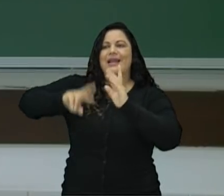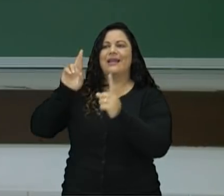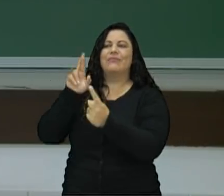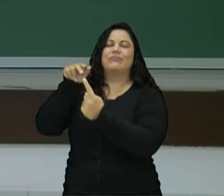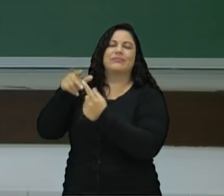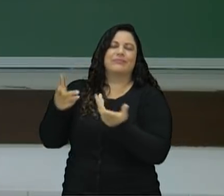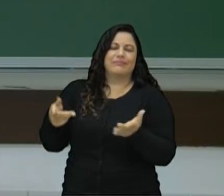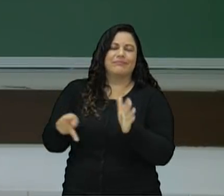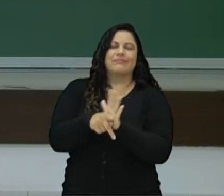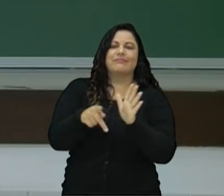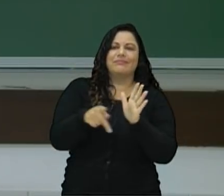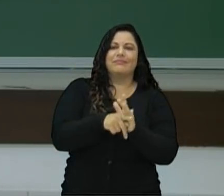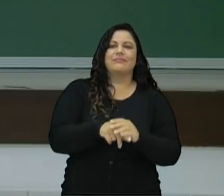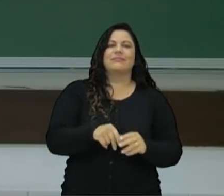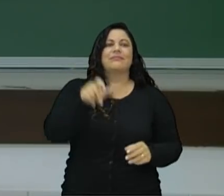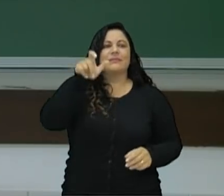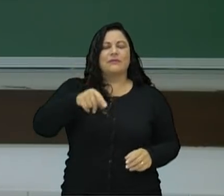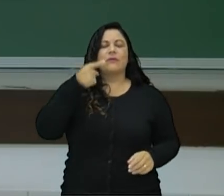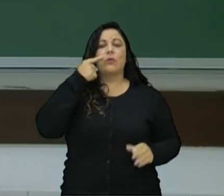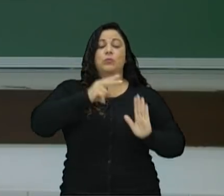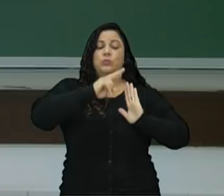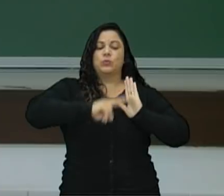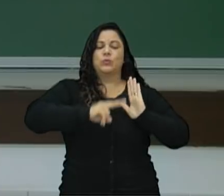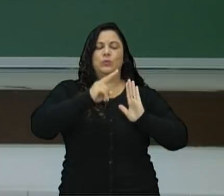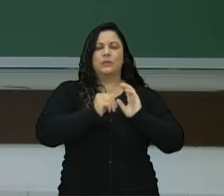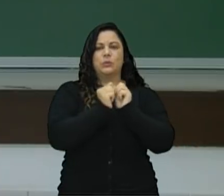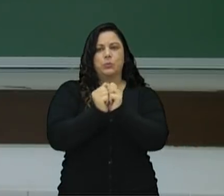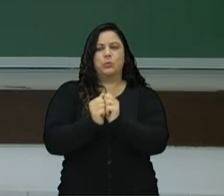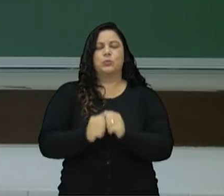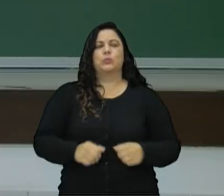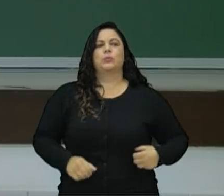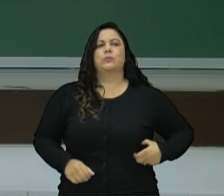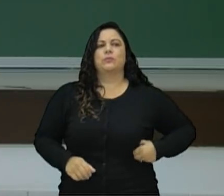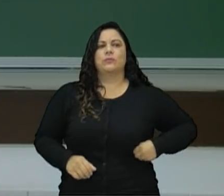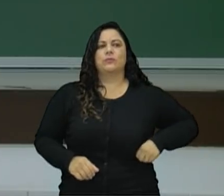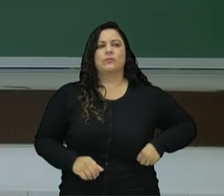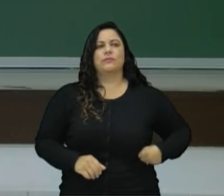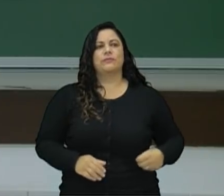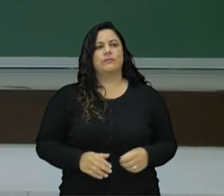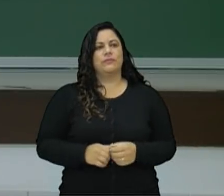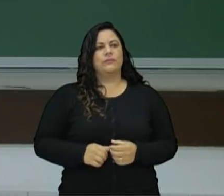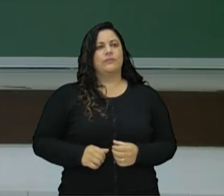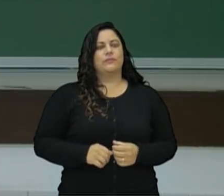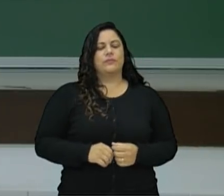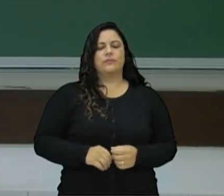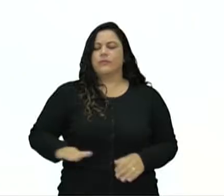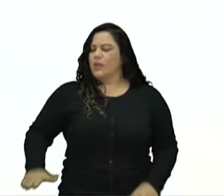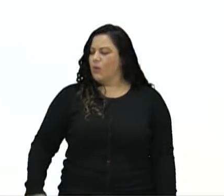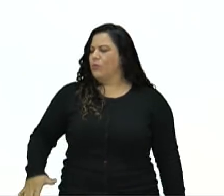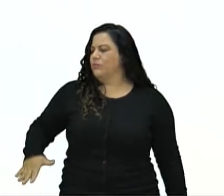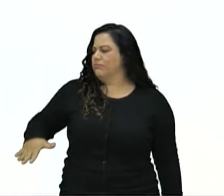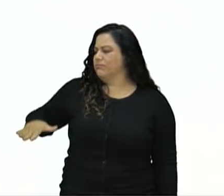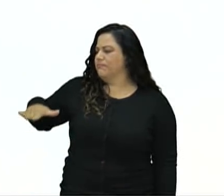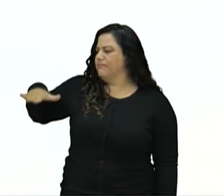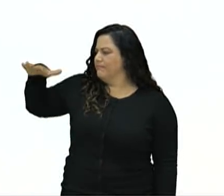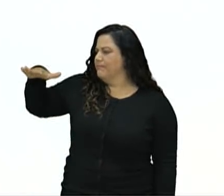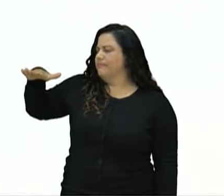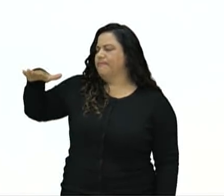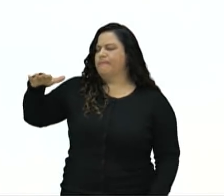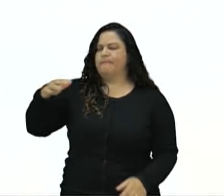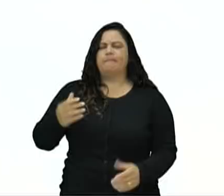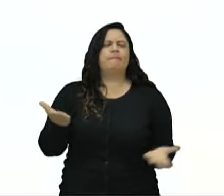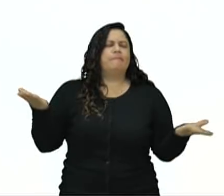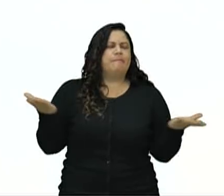desse depoimento dela. Vamos ler aqui comigo? Então ela dizia assim, ó: à medida em que fui crescendo, surgiram